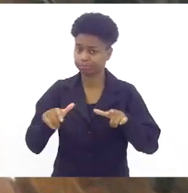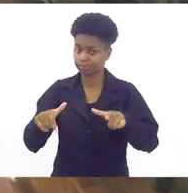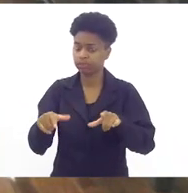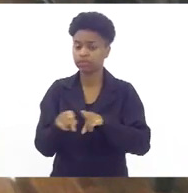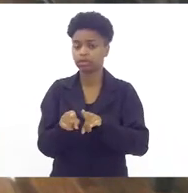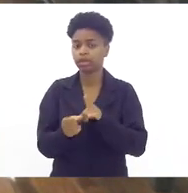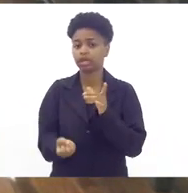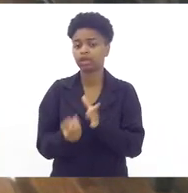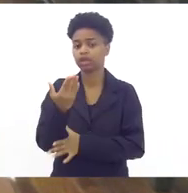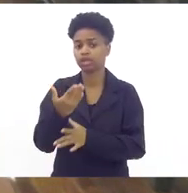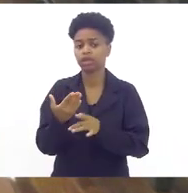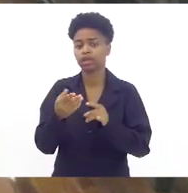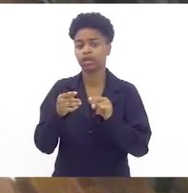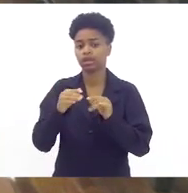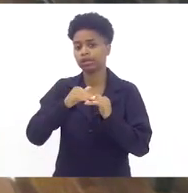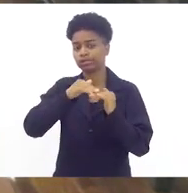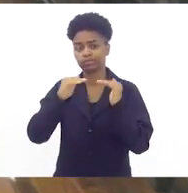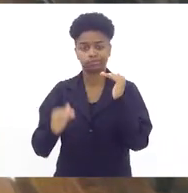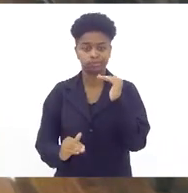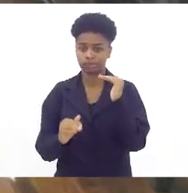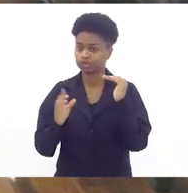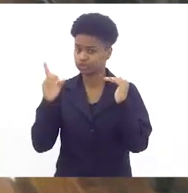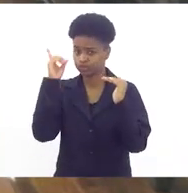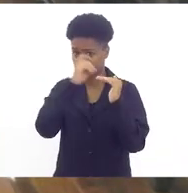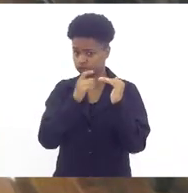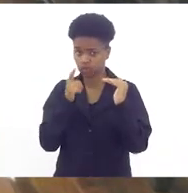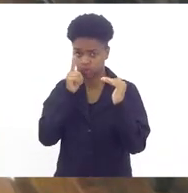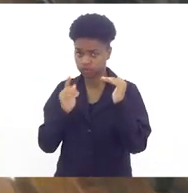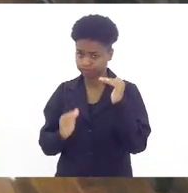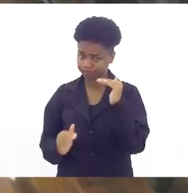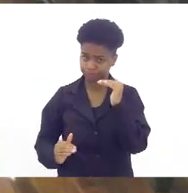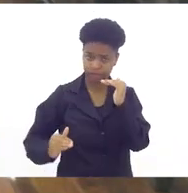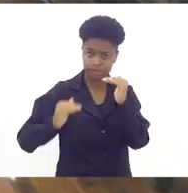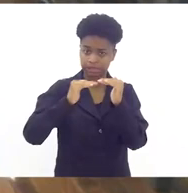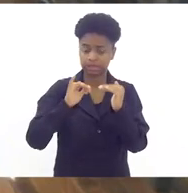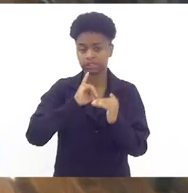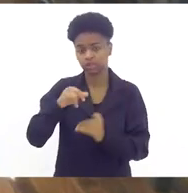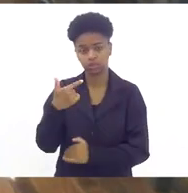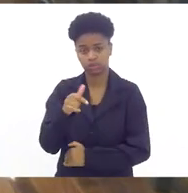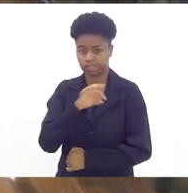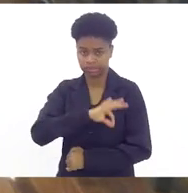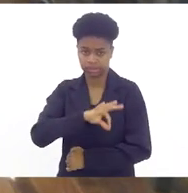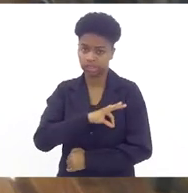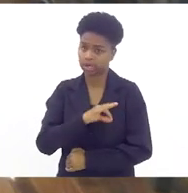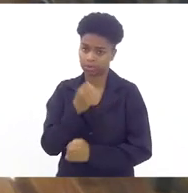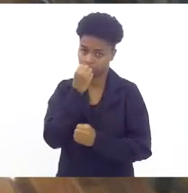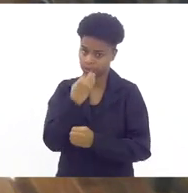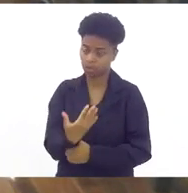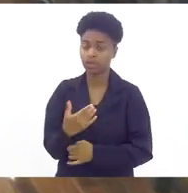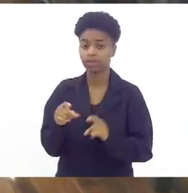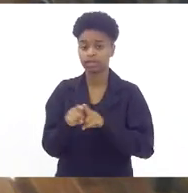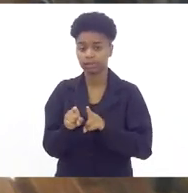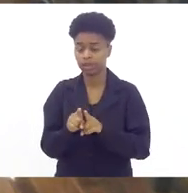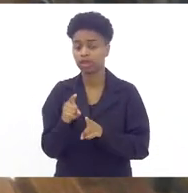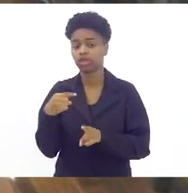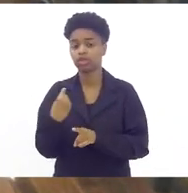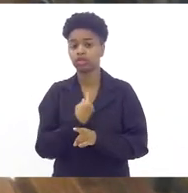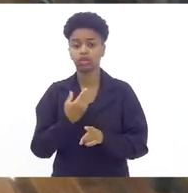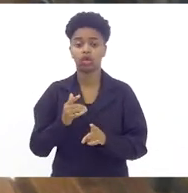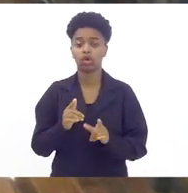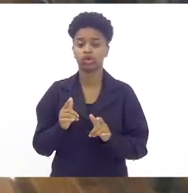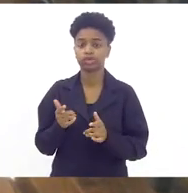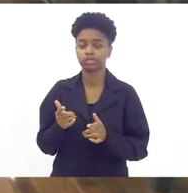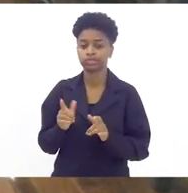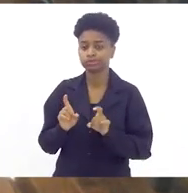defasagem que é difícil de se recuperar sem salários atrativos cria terminar aqui dizendo que a nossa mandata